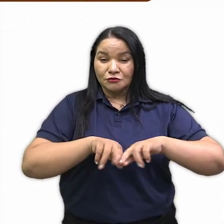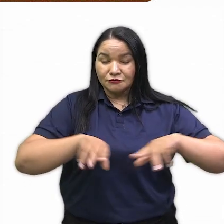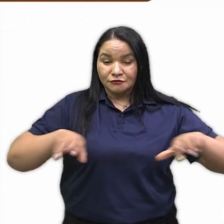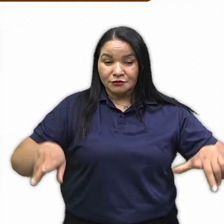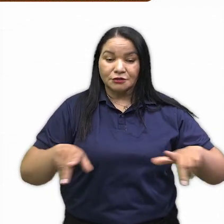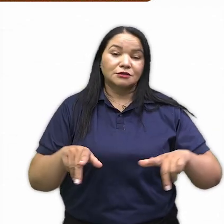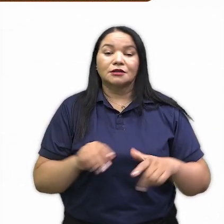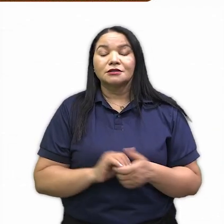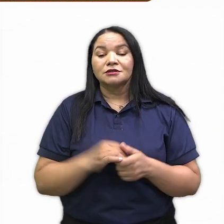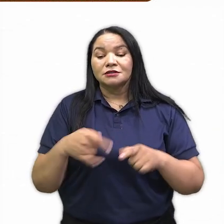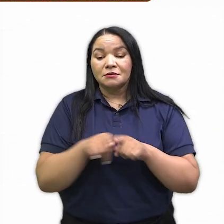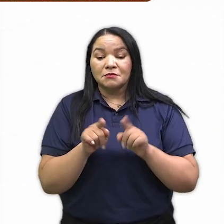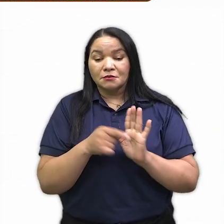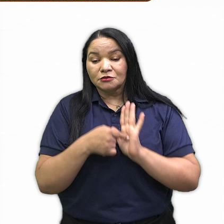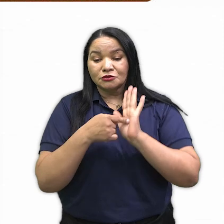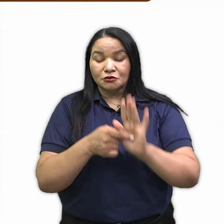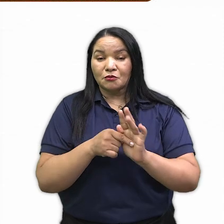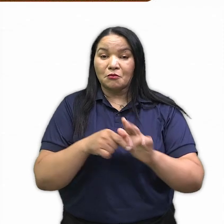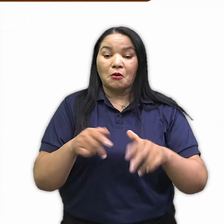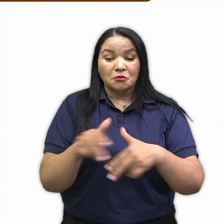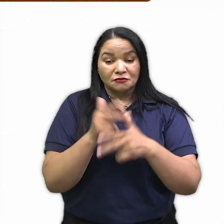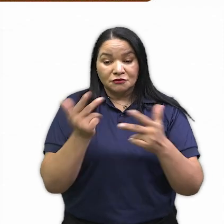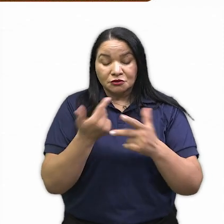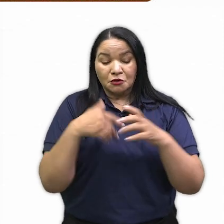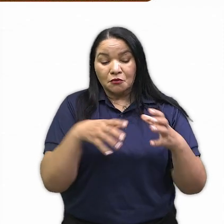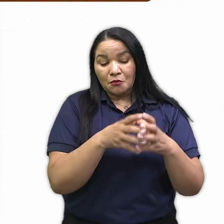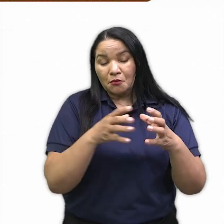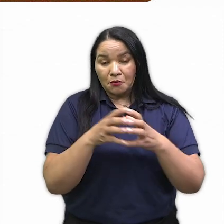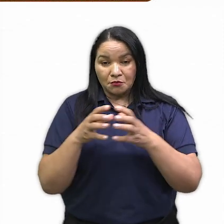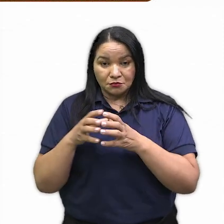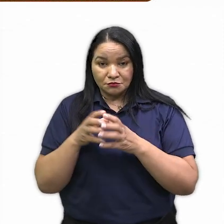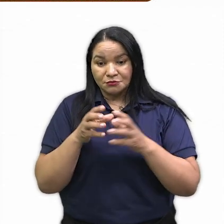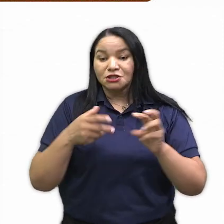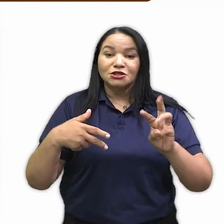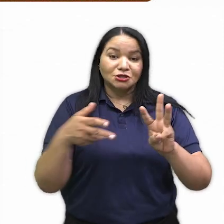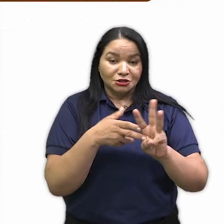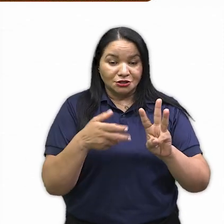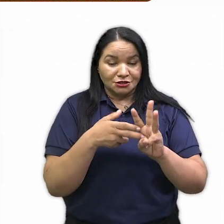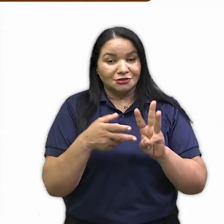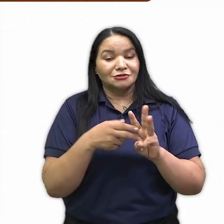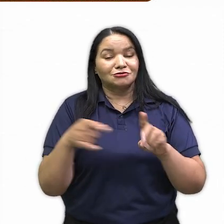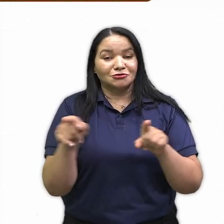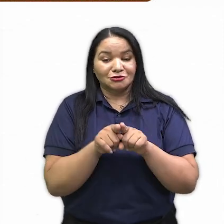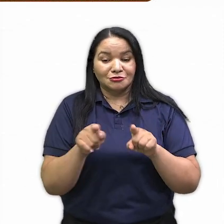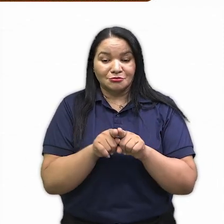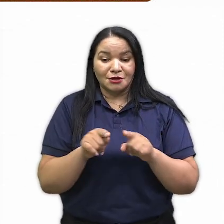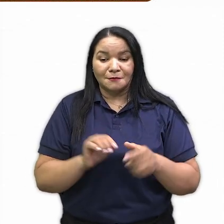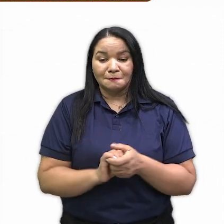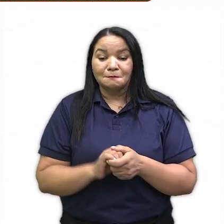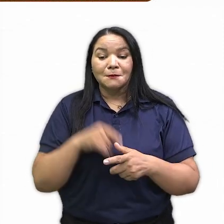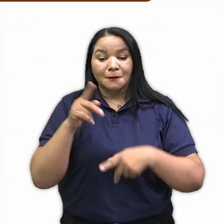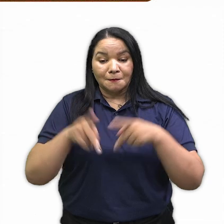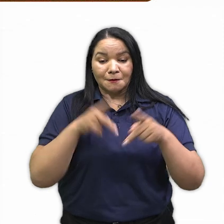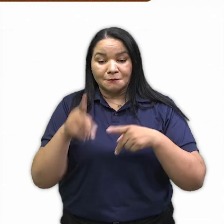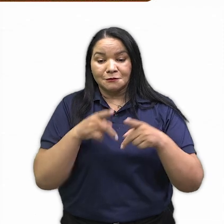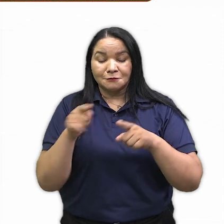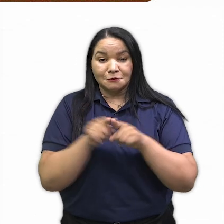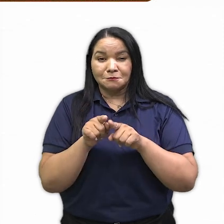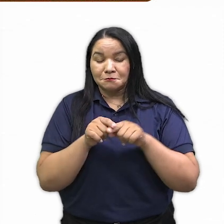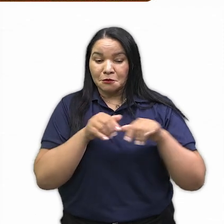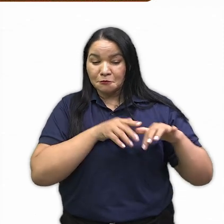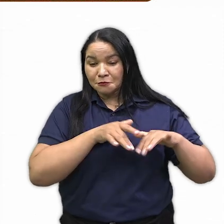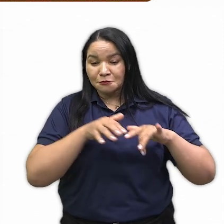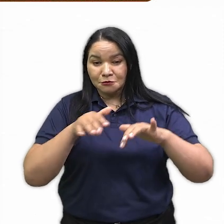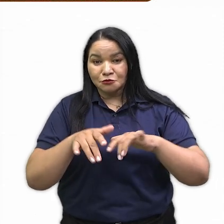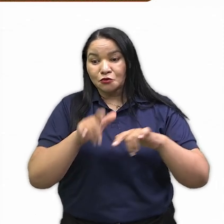se destacando, né, pela diversidade de comunidades indígenas também na Oceania, bem como as populações que acabam migrando